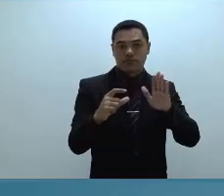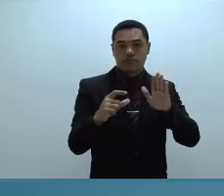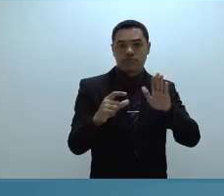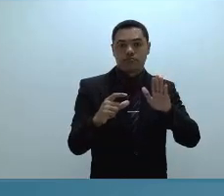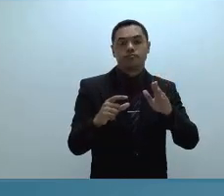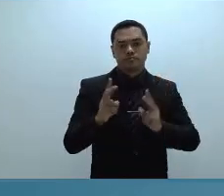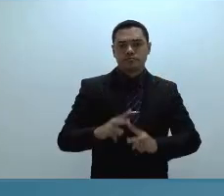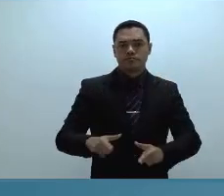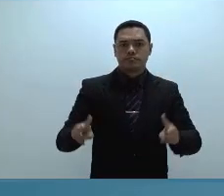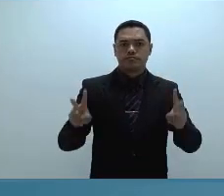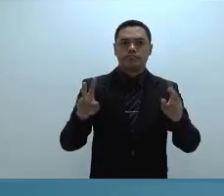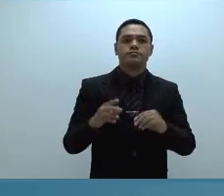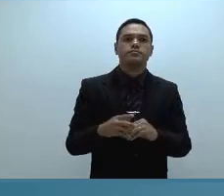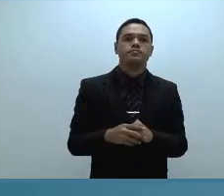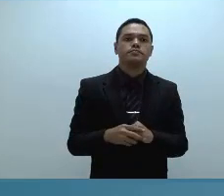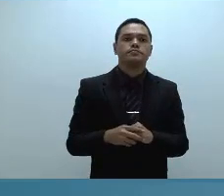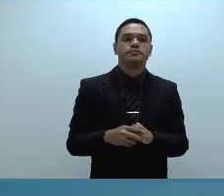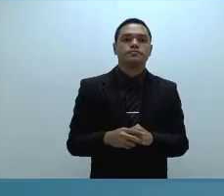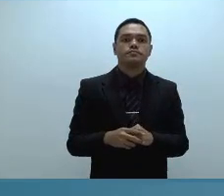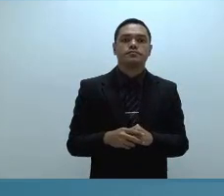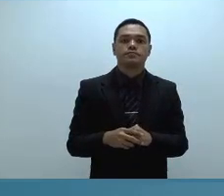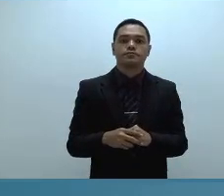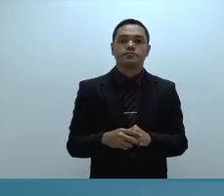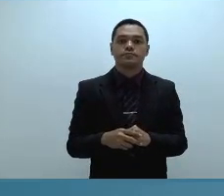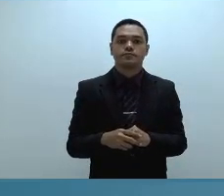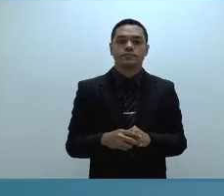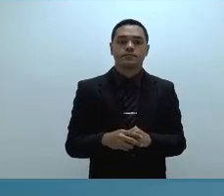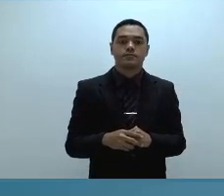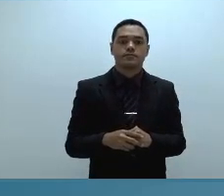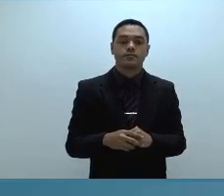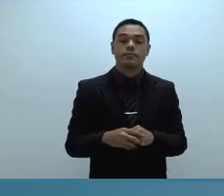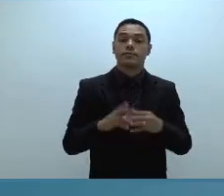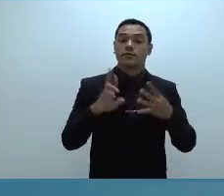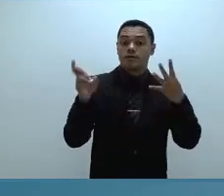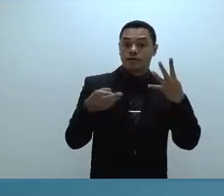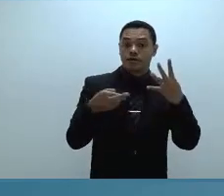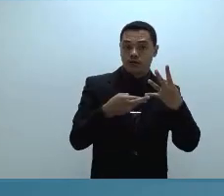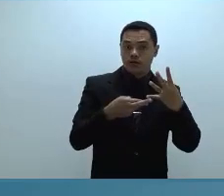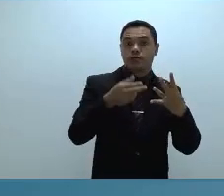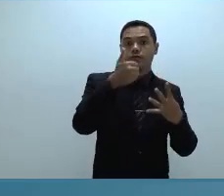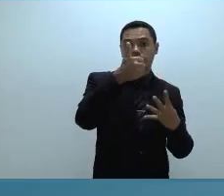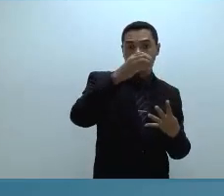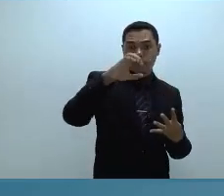Seguindo, ademais do recurso extraordinário número